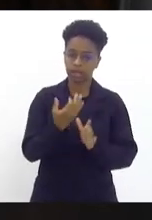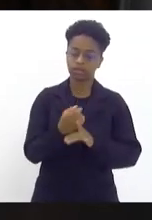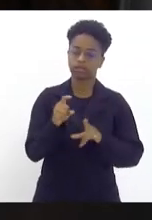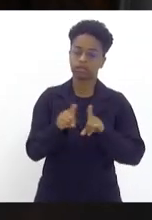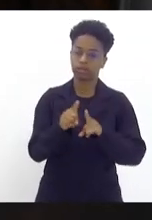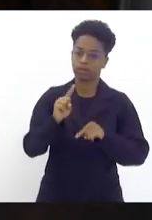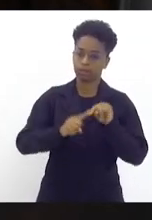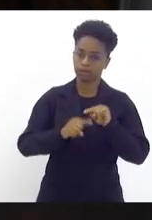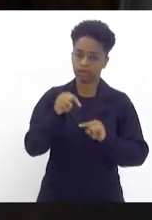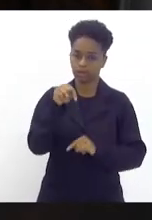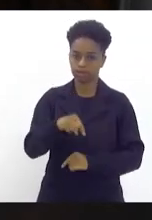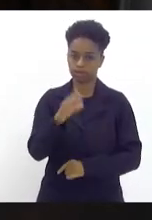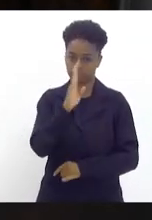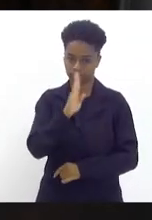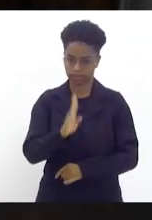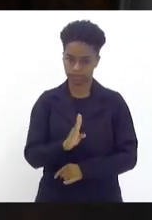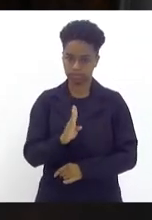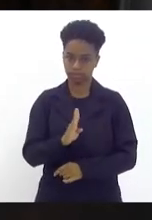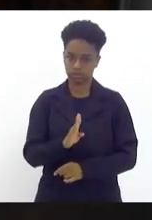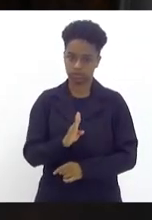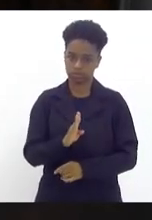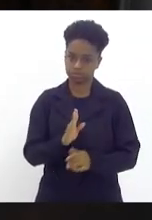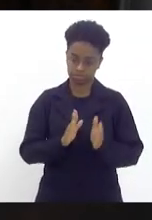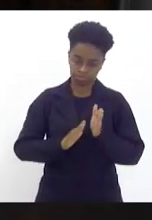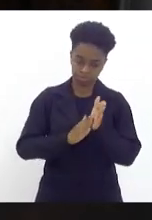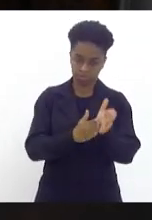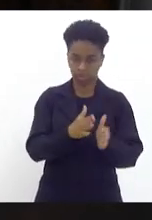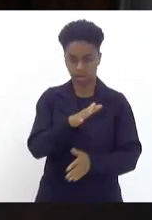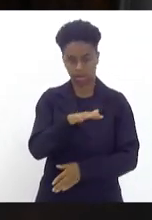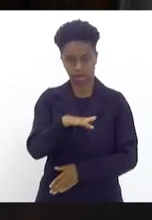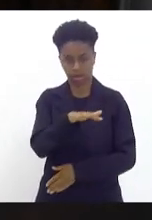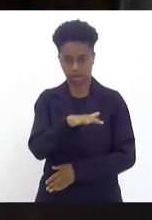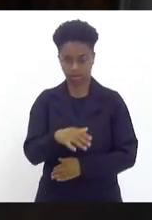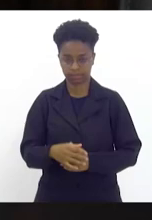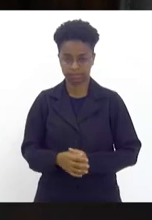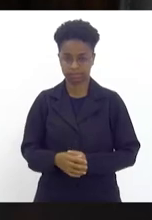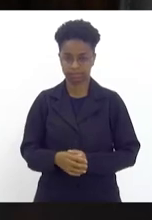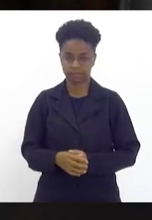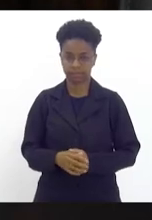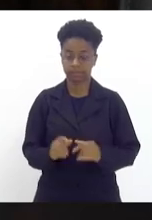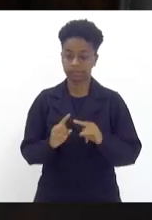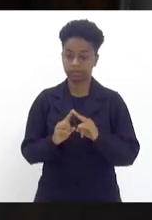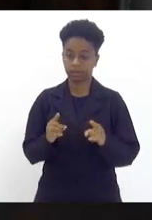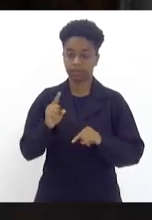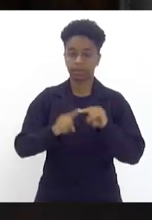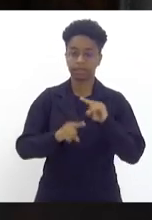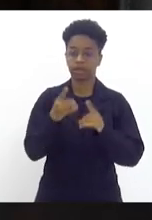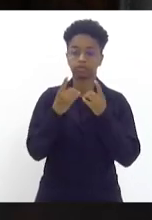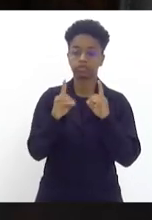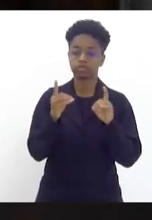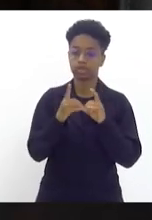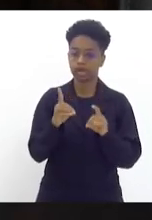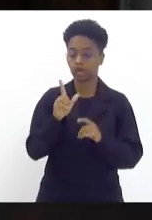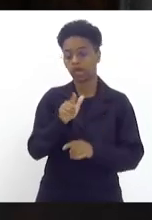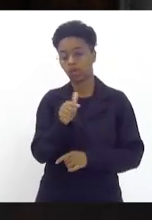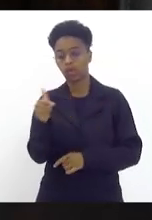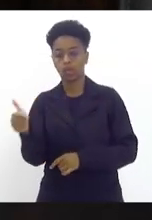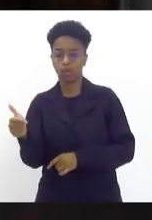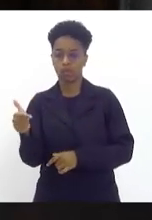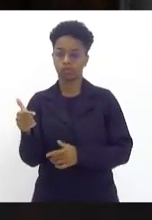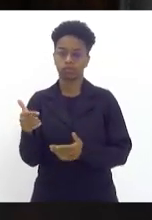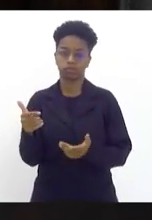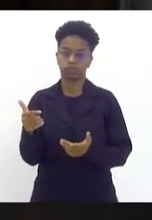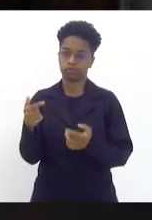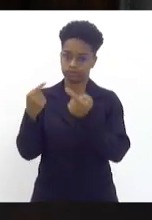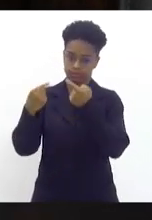nacional nesse sentido, né? E em relação ao material didático, que é uma outra, que é um